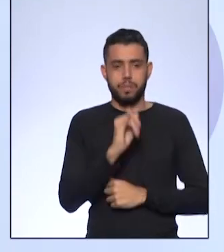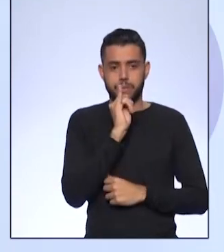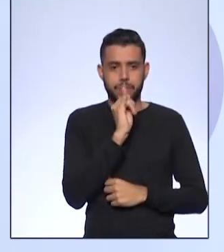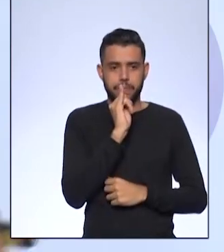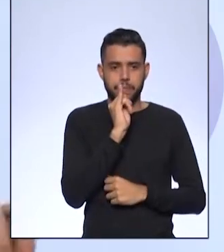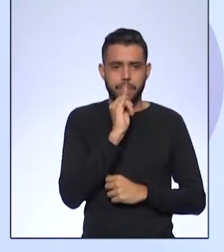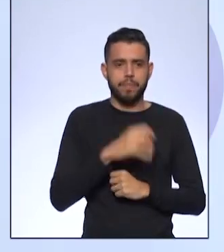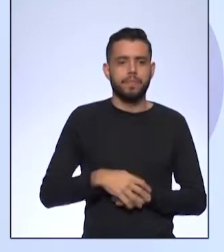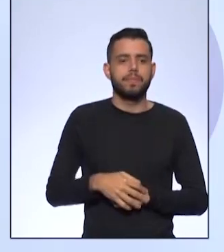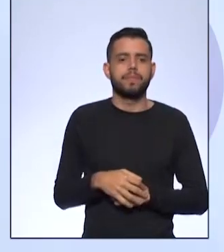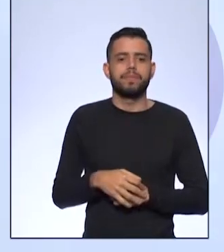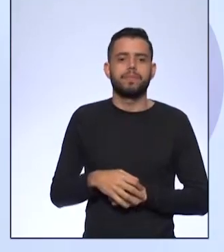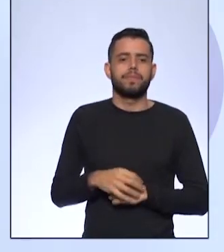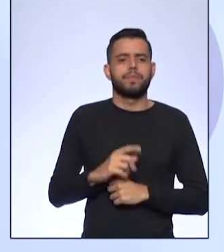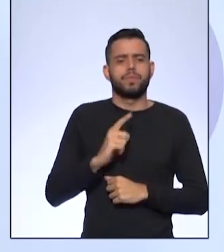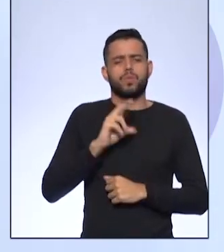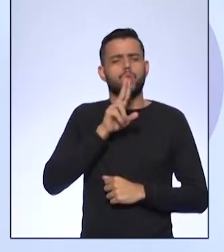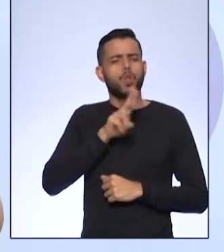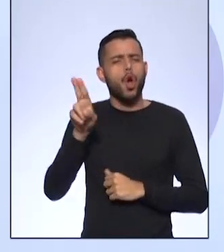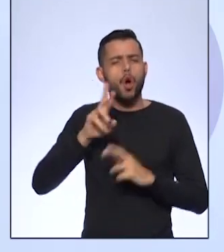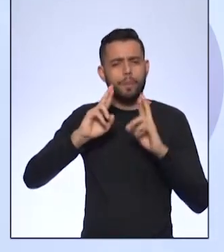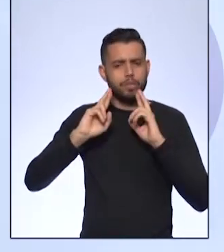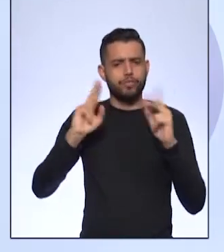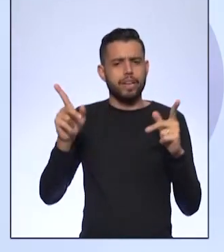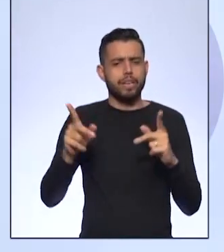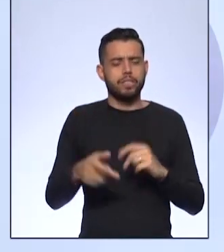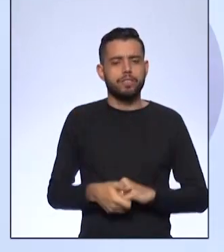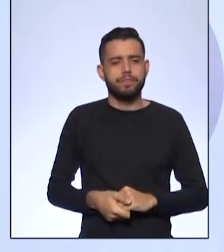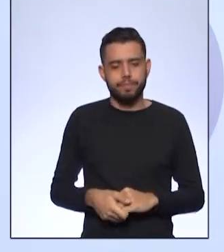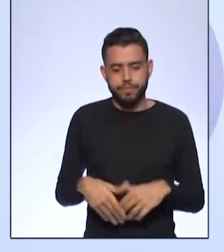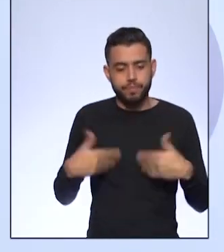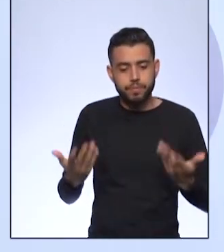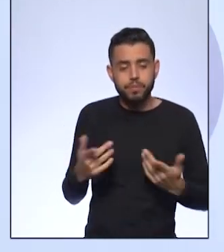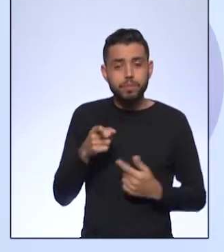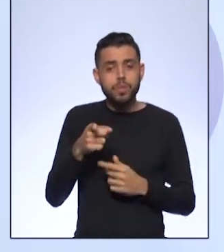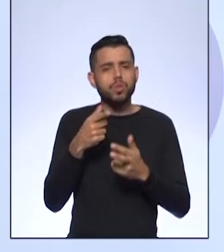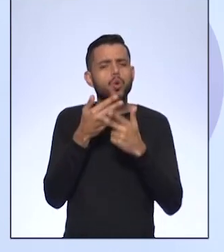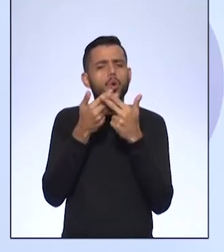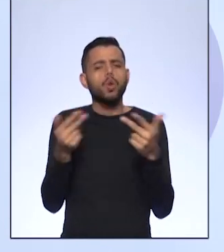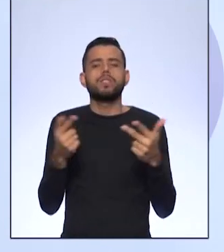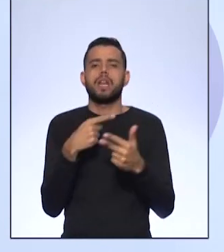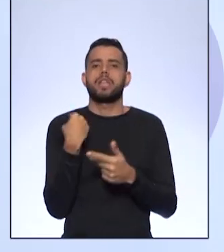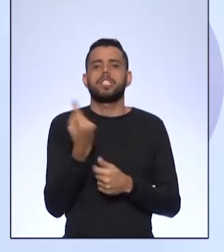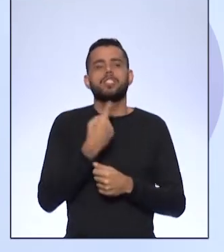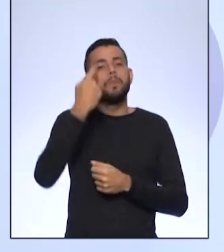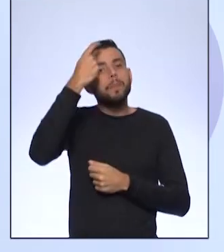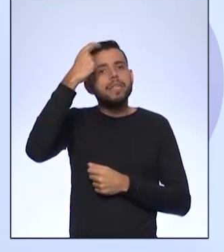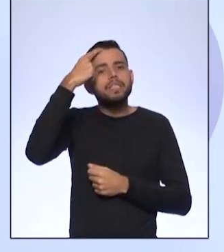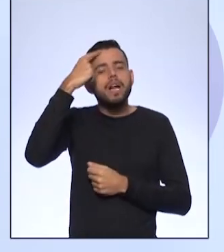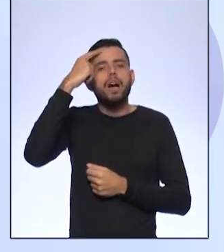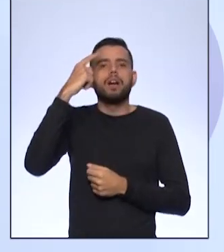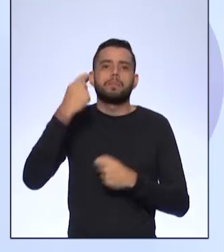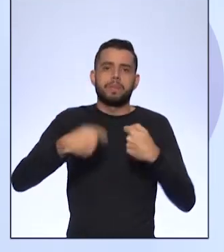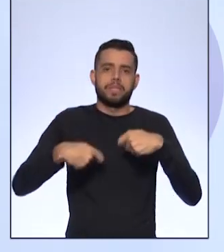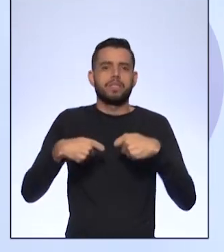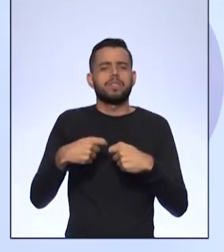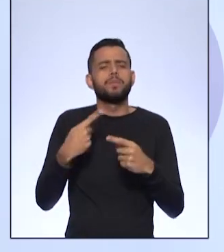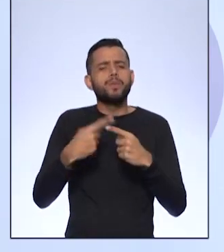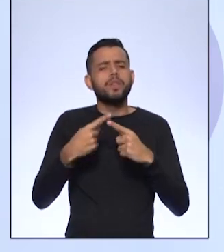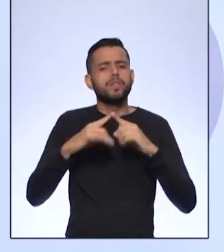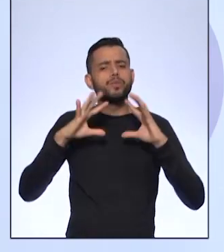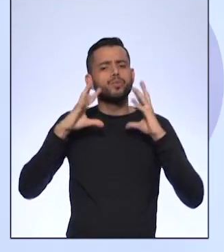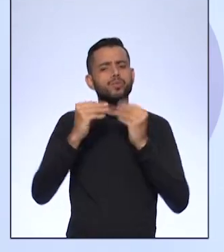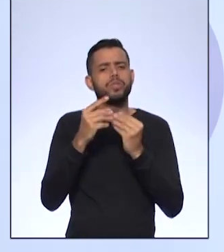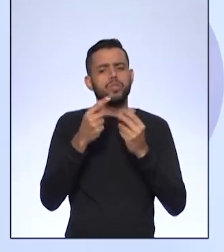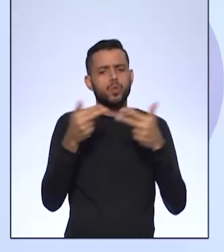sei lá, com um nome diferente. Então, isso são coisas que a gente tem que começar a pensar, porque será que tudo que você